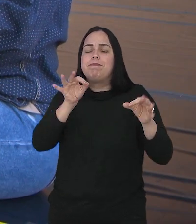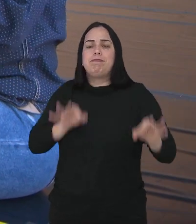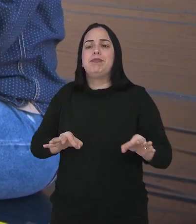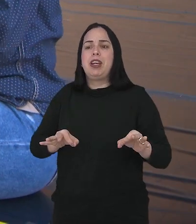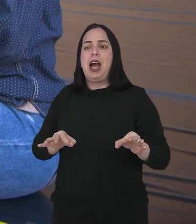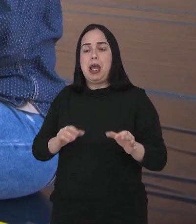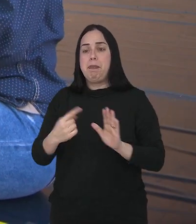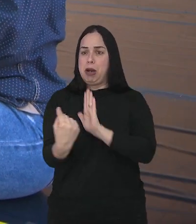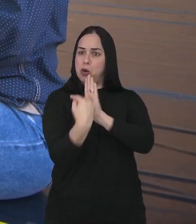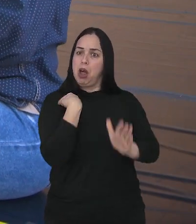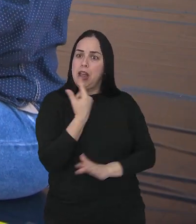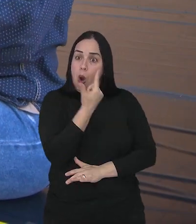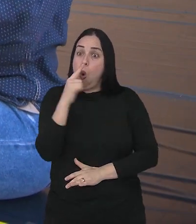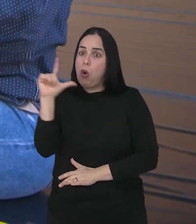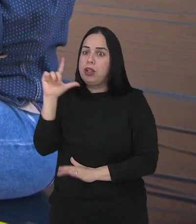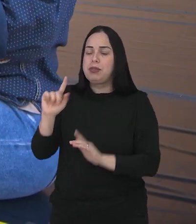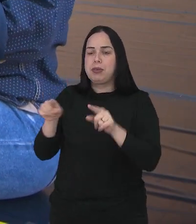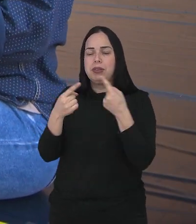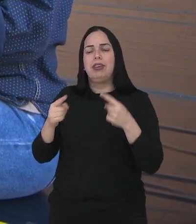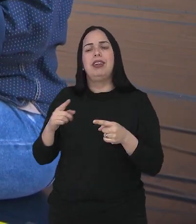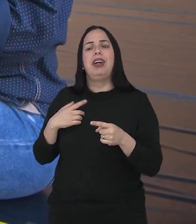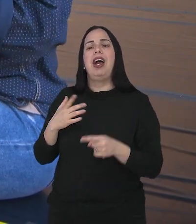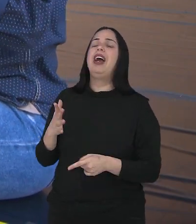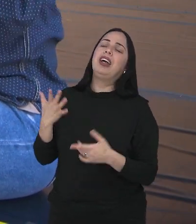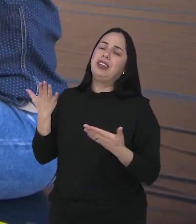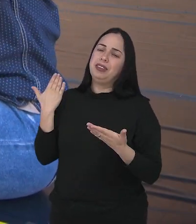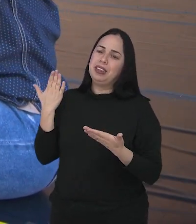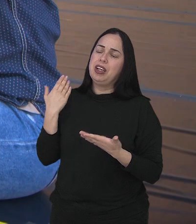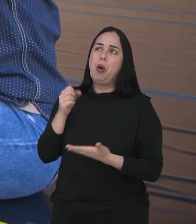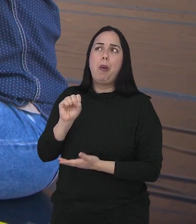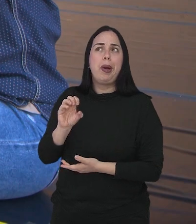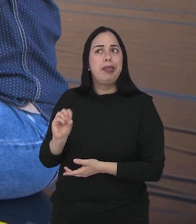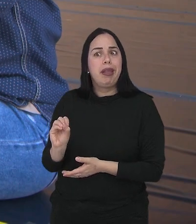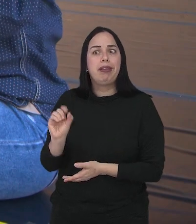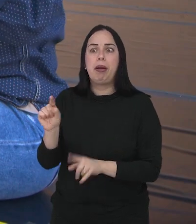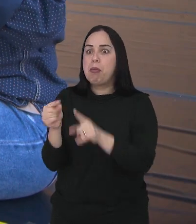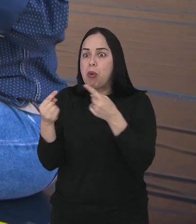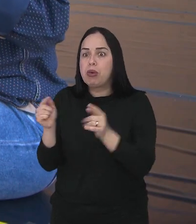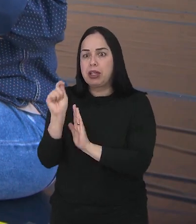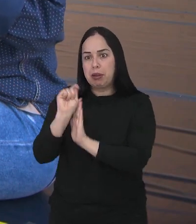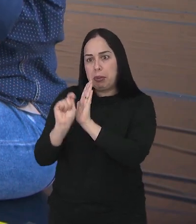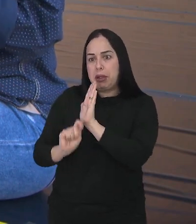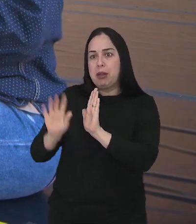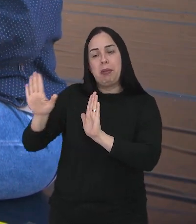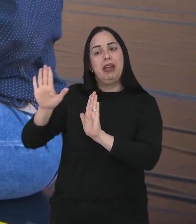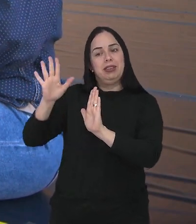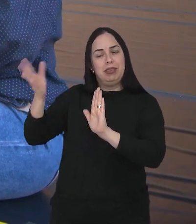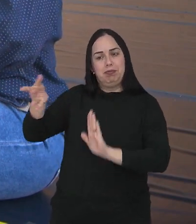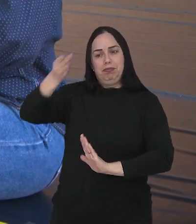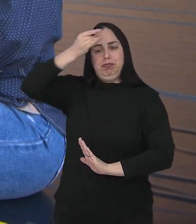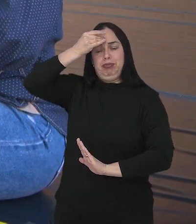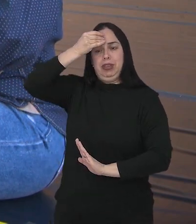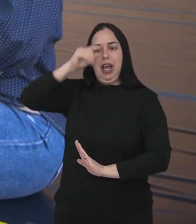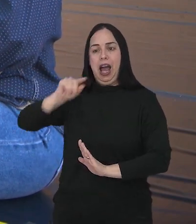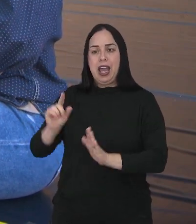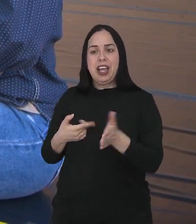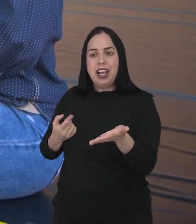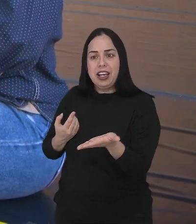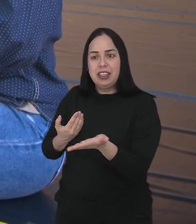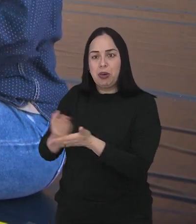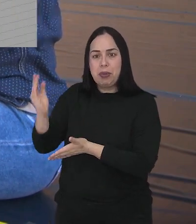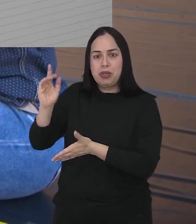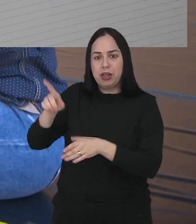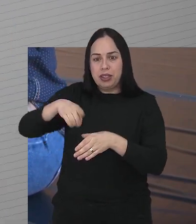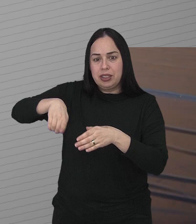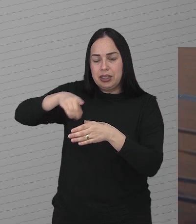E ele falou, tem mais? Aí eu gravei um monte, na época eu já tinha umas 80 composições, tudo aqui da cabeça. E a gente gravou o primeiro